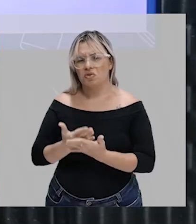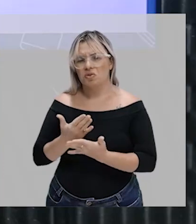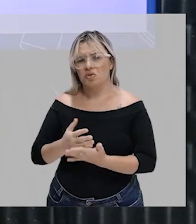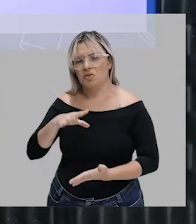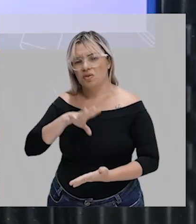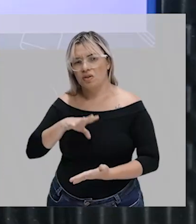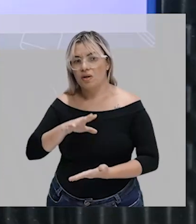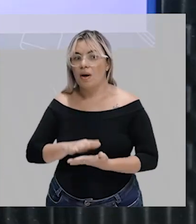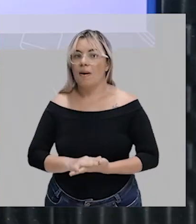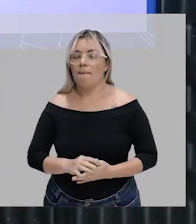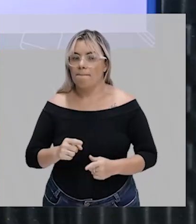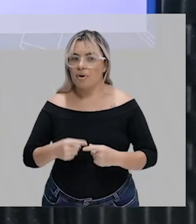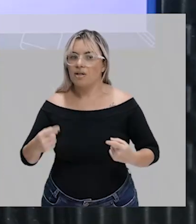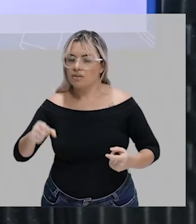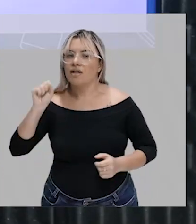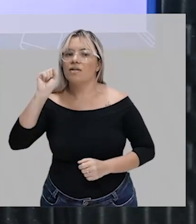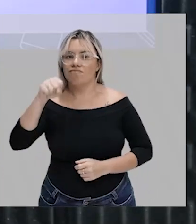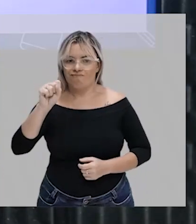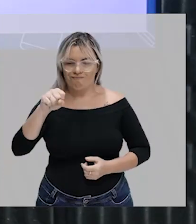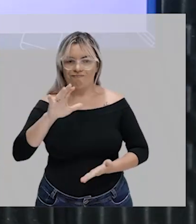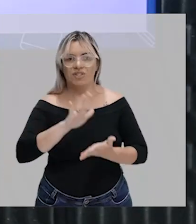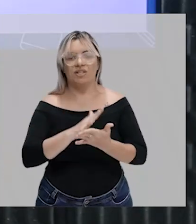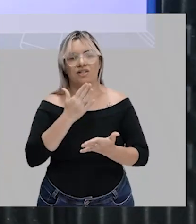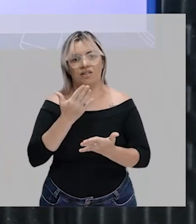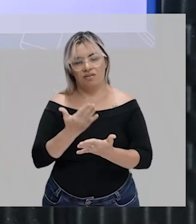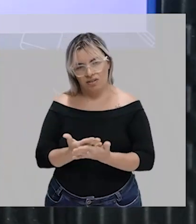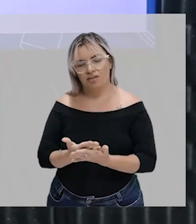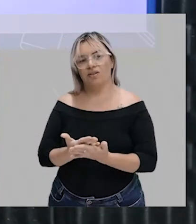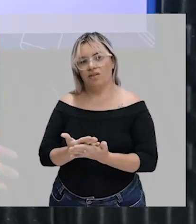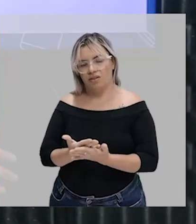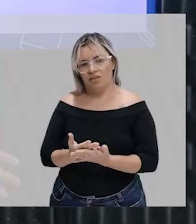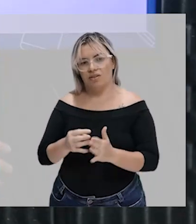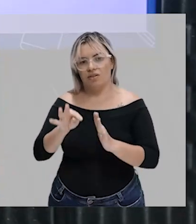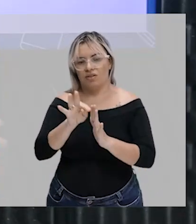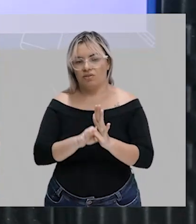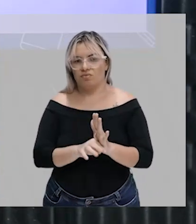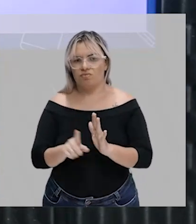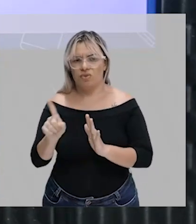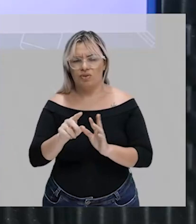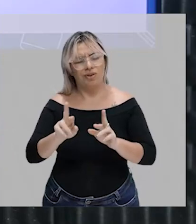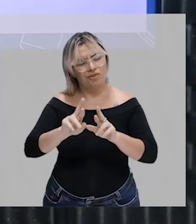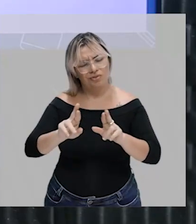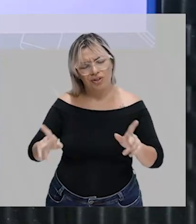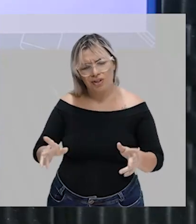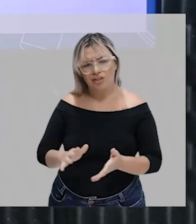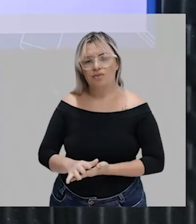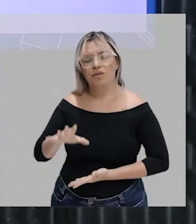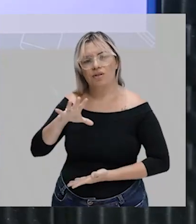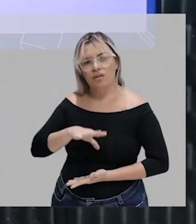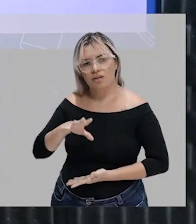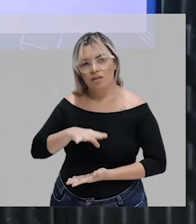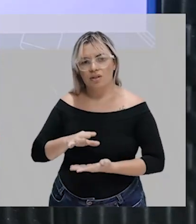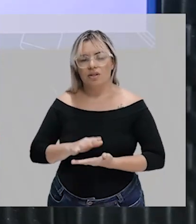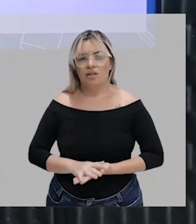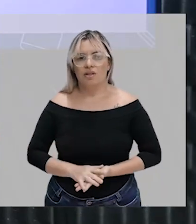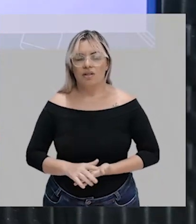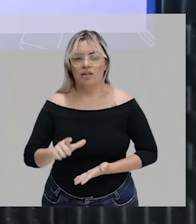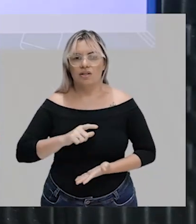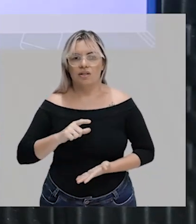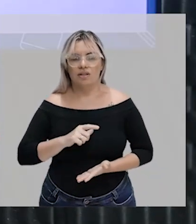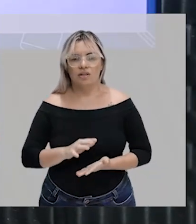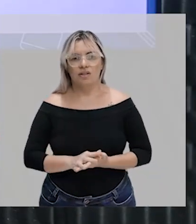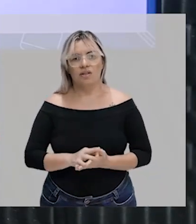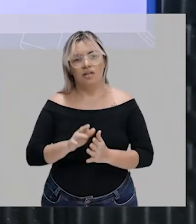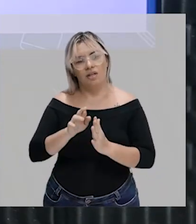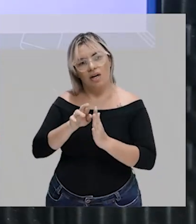A interpretação textual ela não é diferente nos outros idiomas do português. Ela segue a mesma